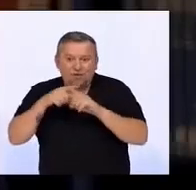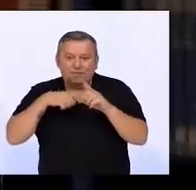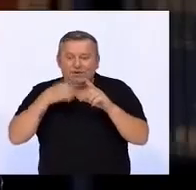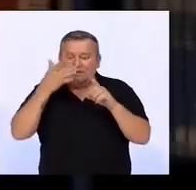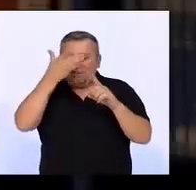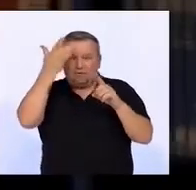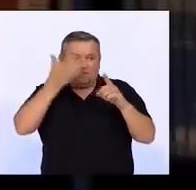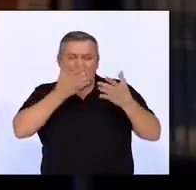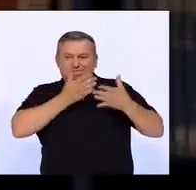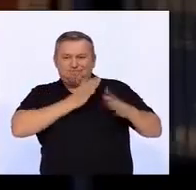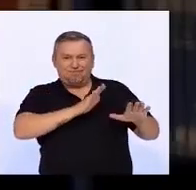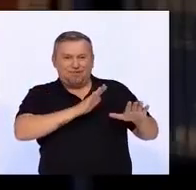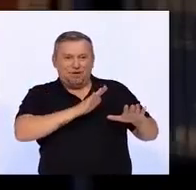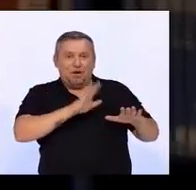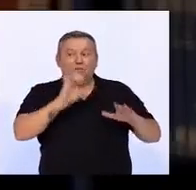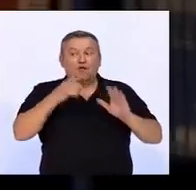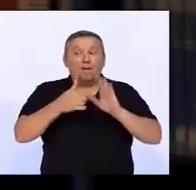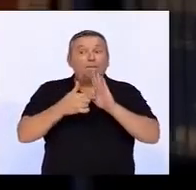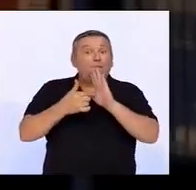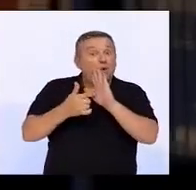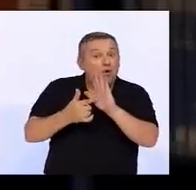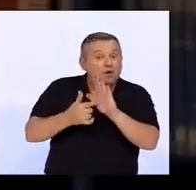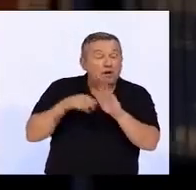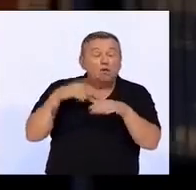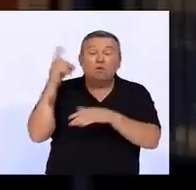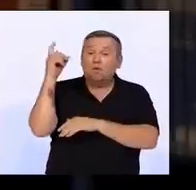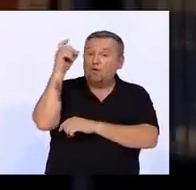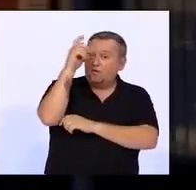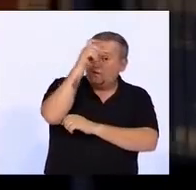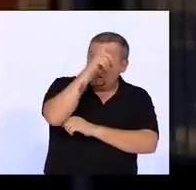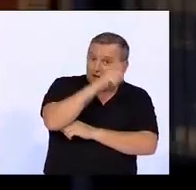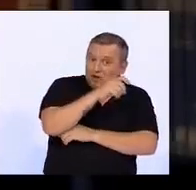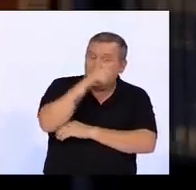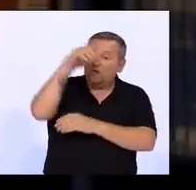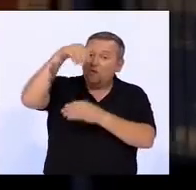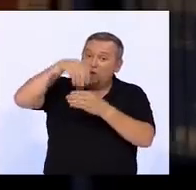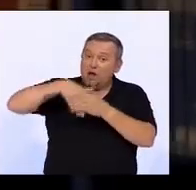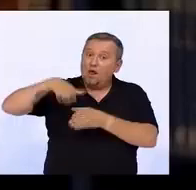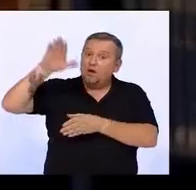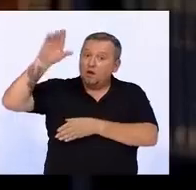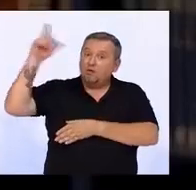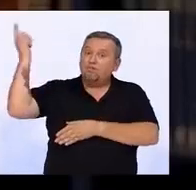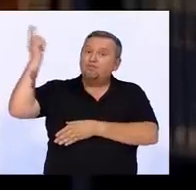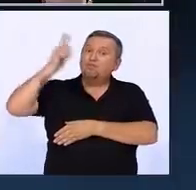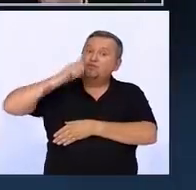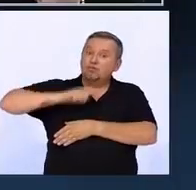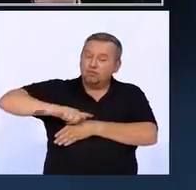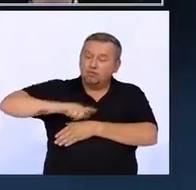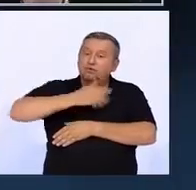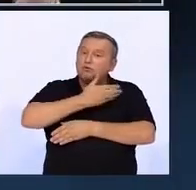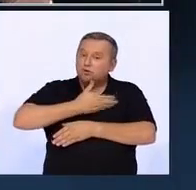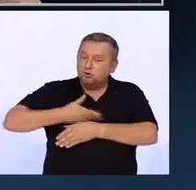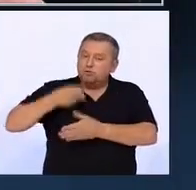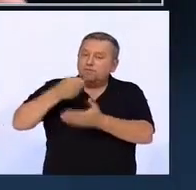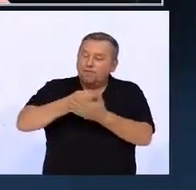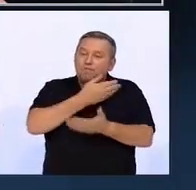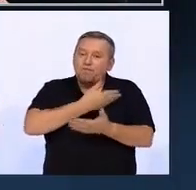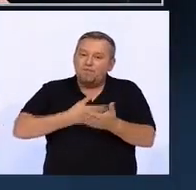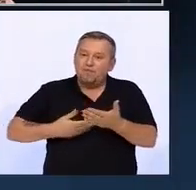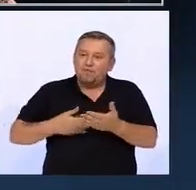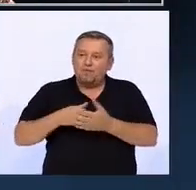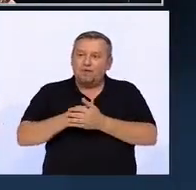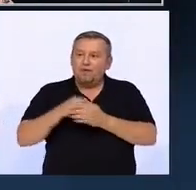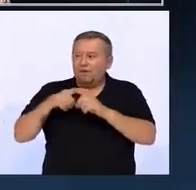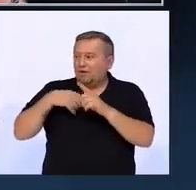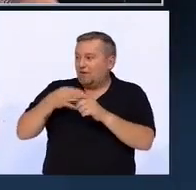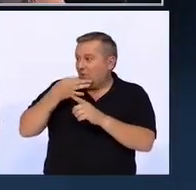absurda, já sinaliza para a dificuldade que o candidato eleito venha a governar, garantir governabilidade. Então, o argumento que